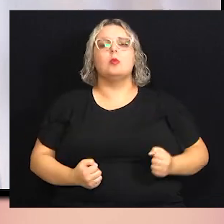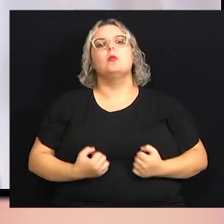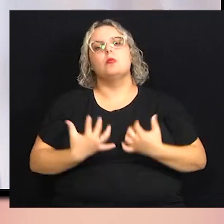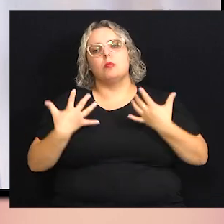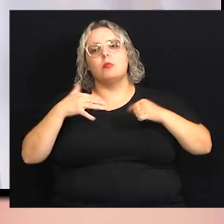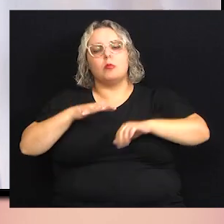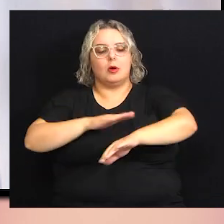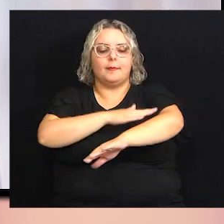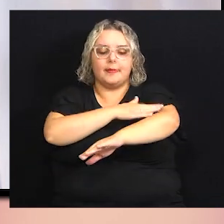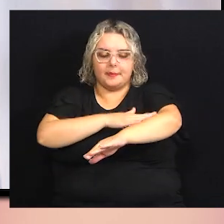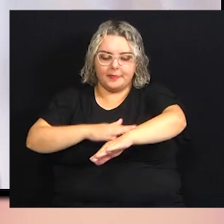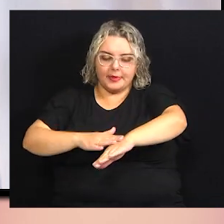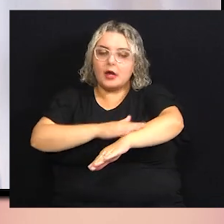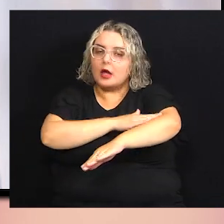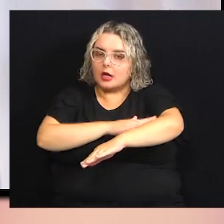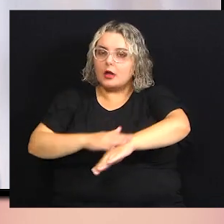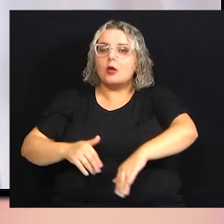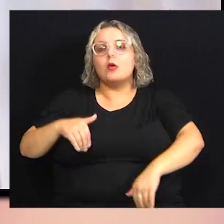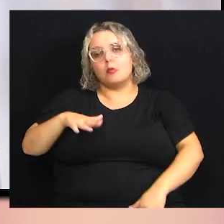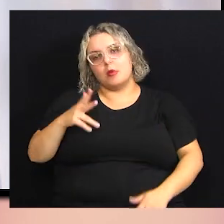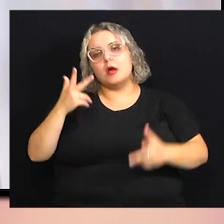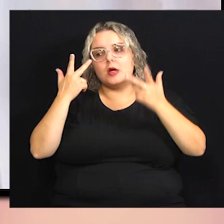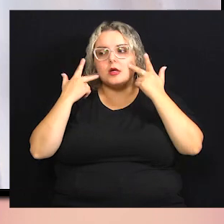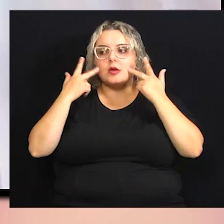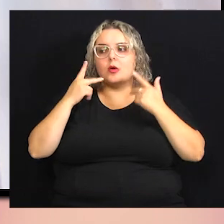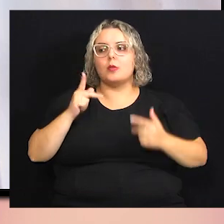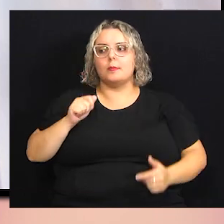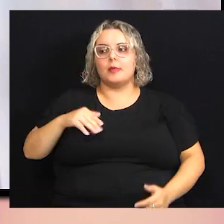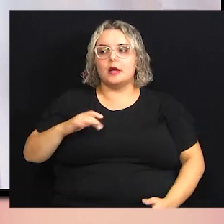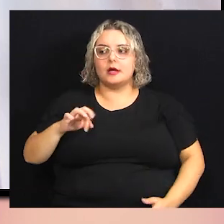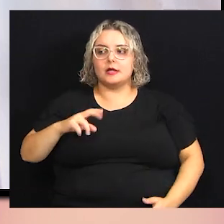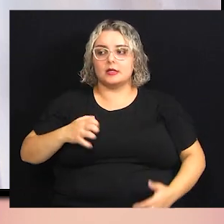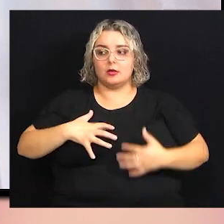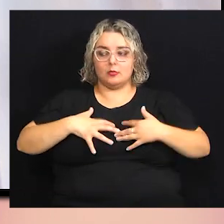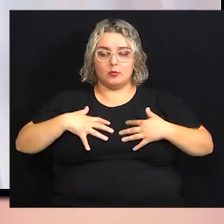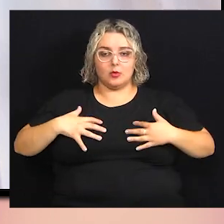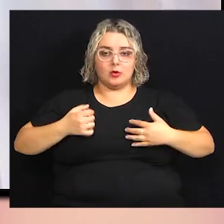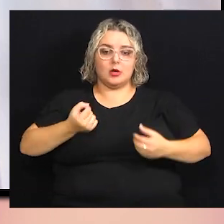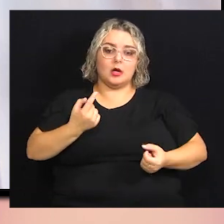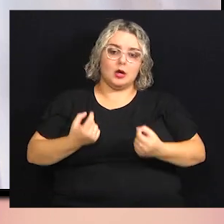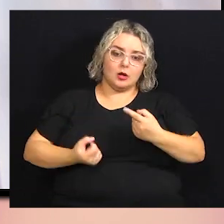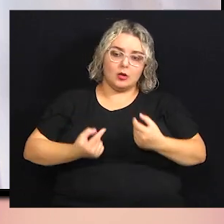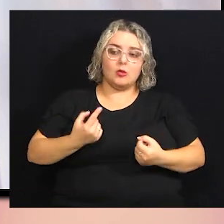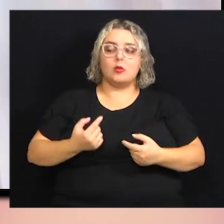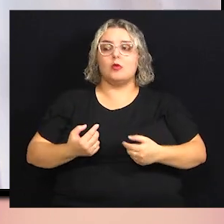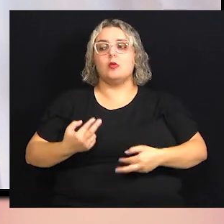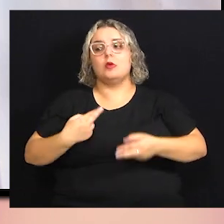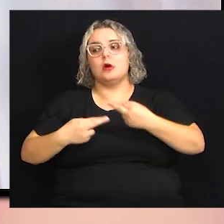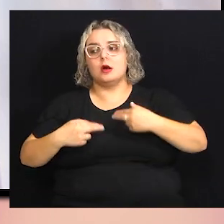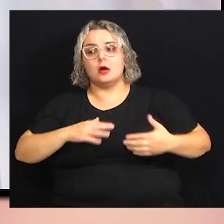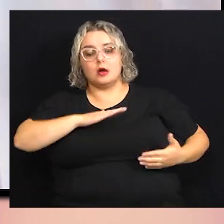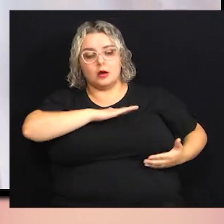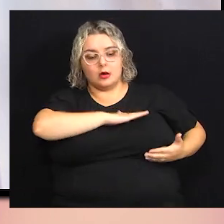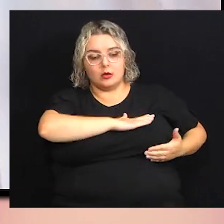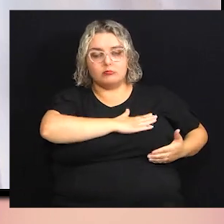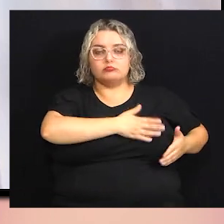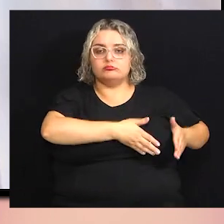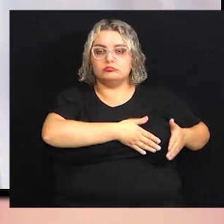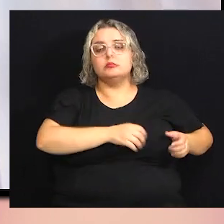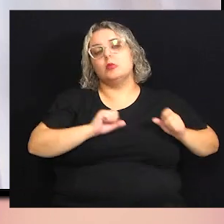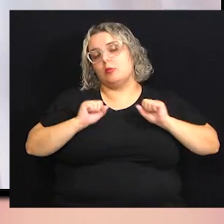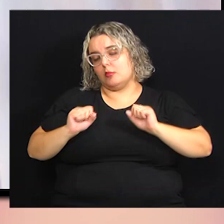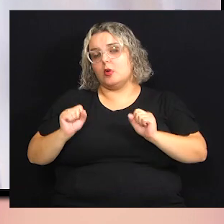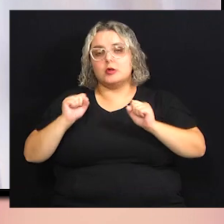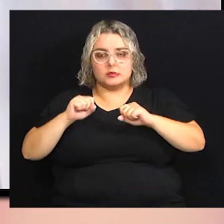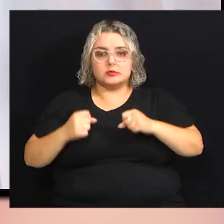se espalhar para a pele, mas os mais frequentes seriam pâncreas, pulmão, alguns tumores relacionados à mama. Então,